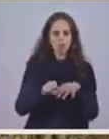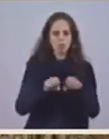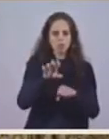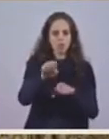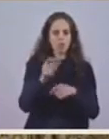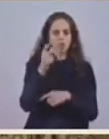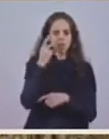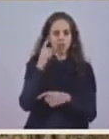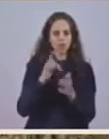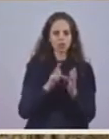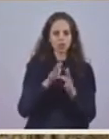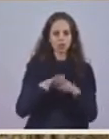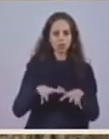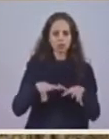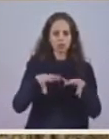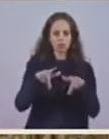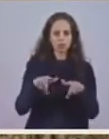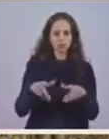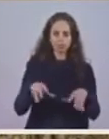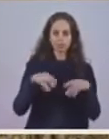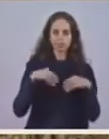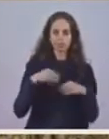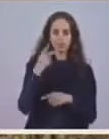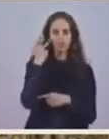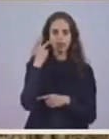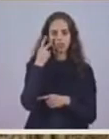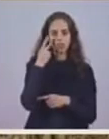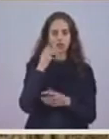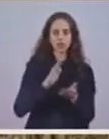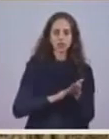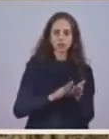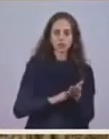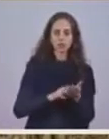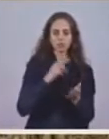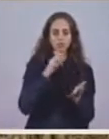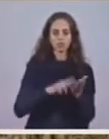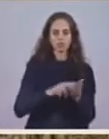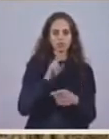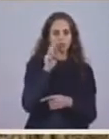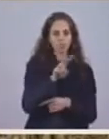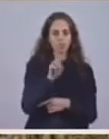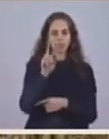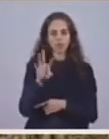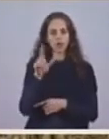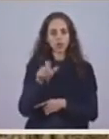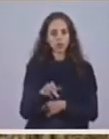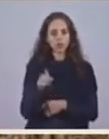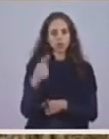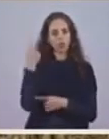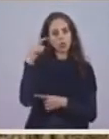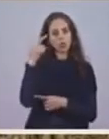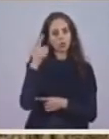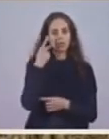cristã, a acolher, a viver, a testemunhar essa realidade, esse acontecimento único